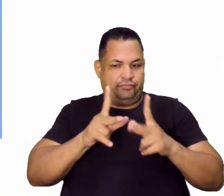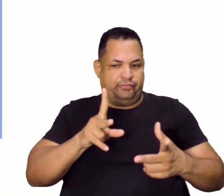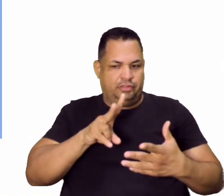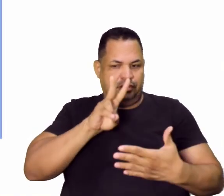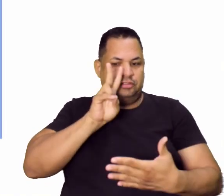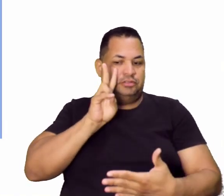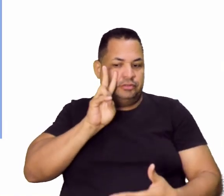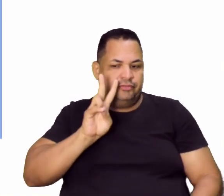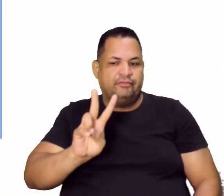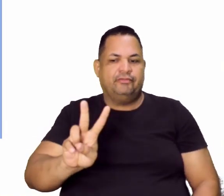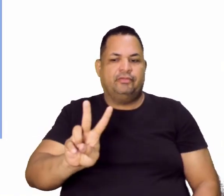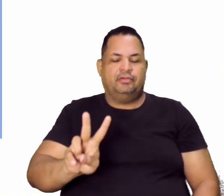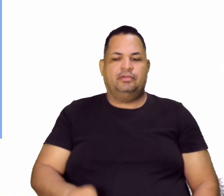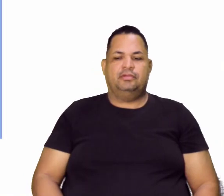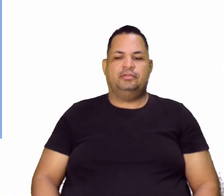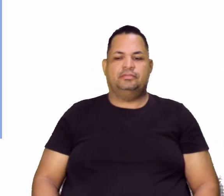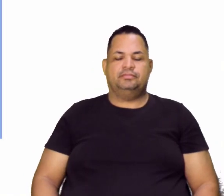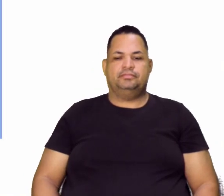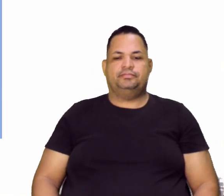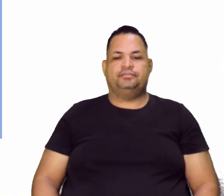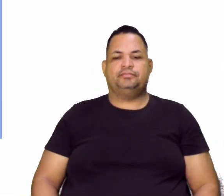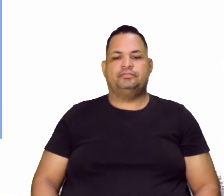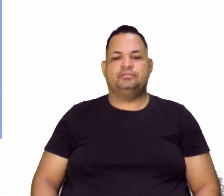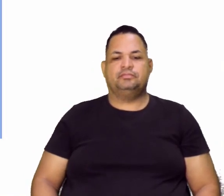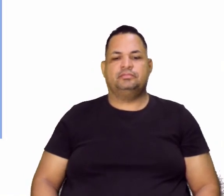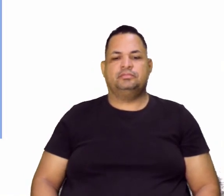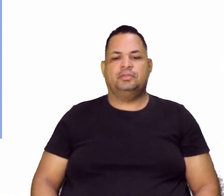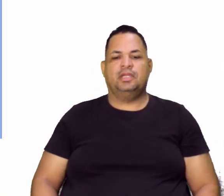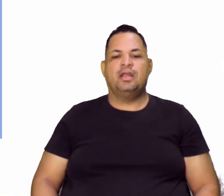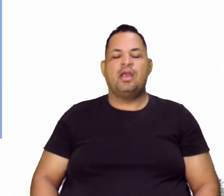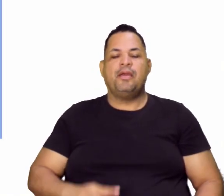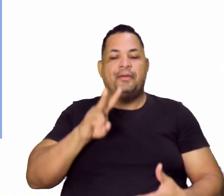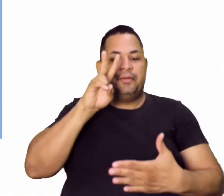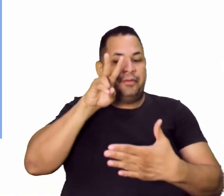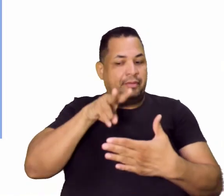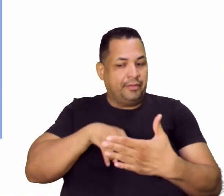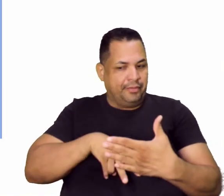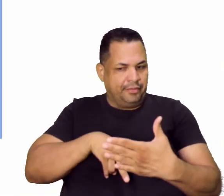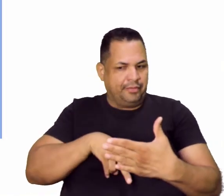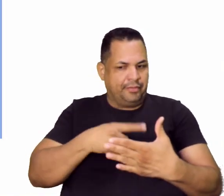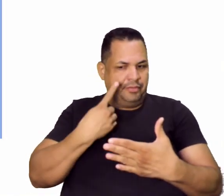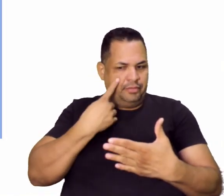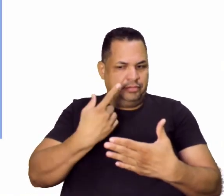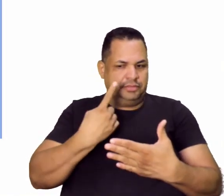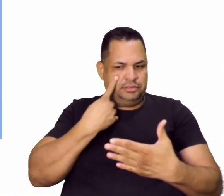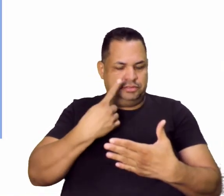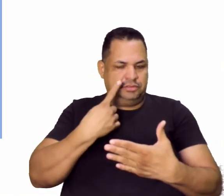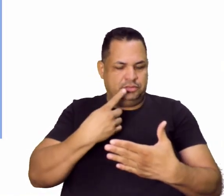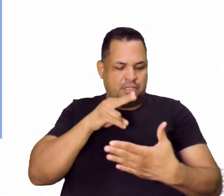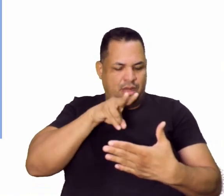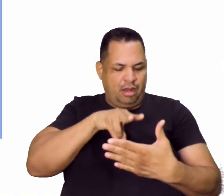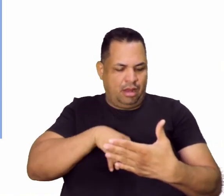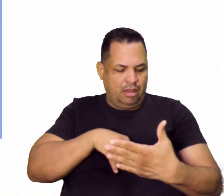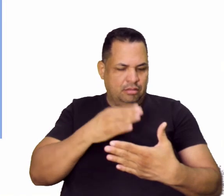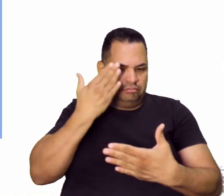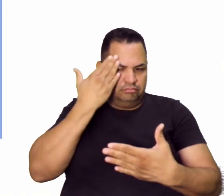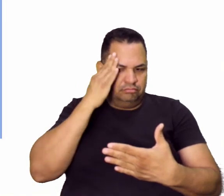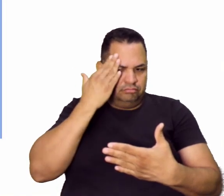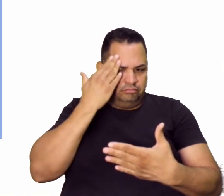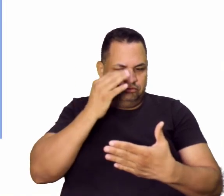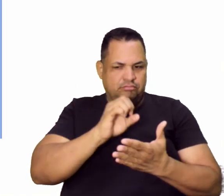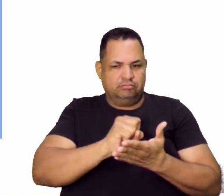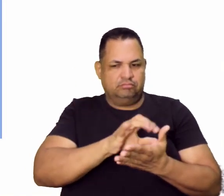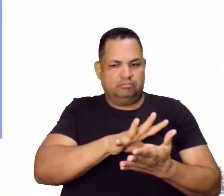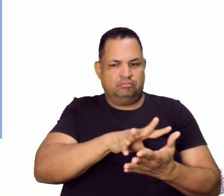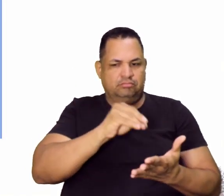nos deixar ir só por ver a foto, mas também ler, entender, né? É lançar